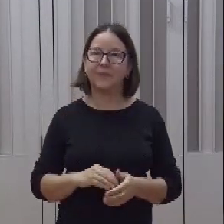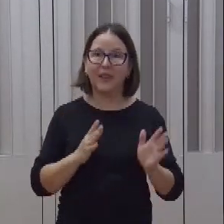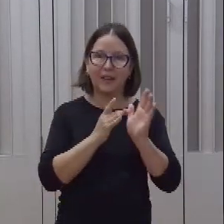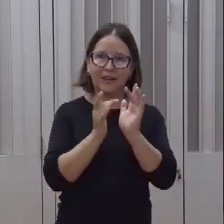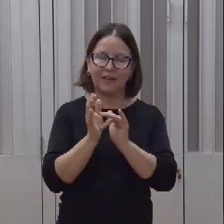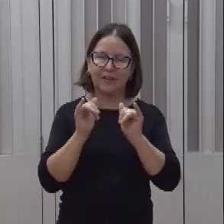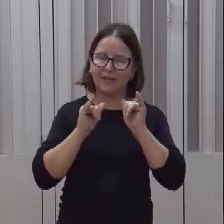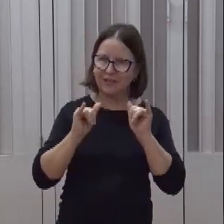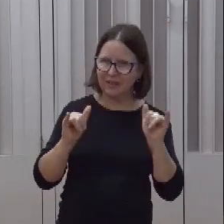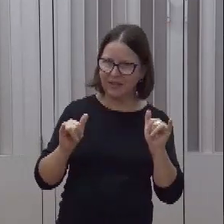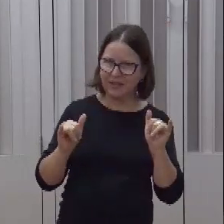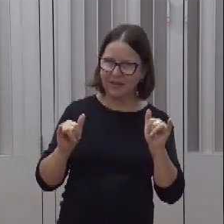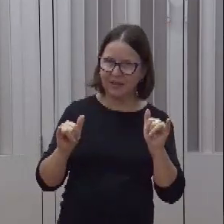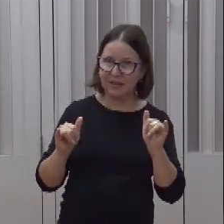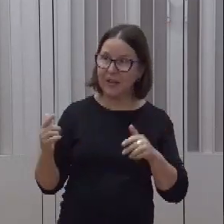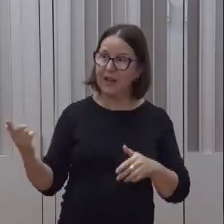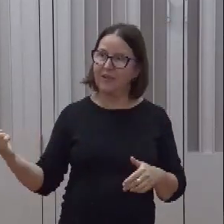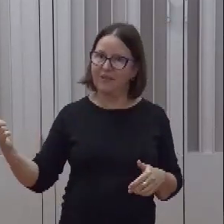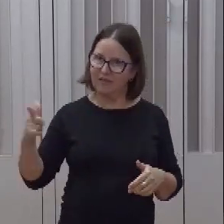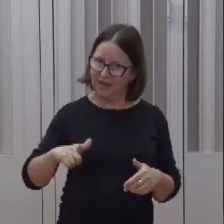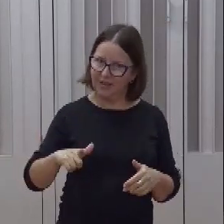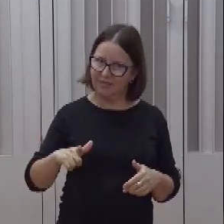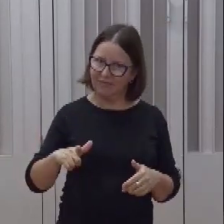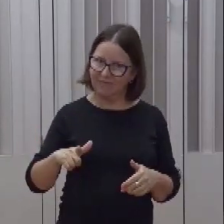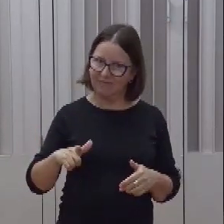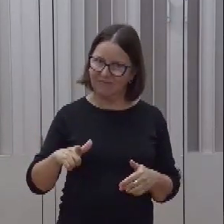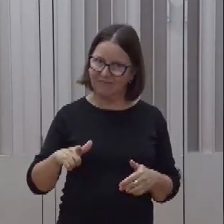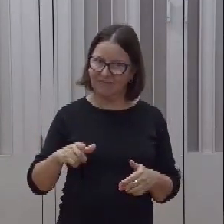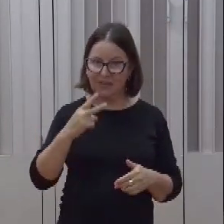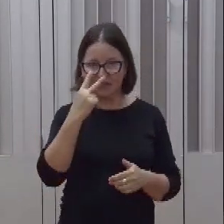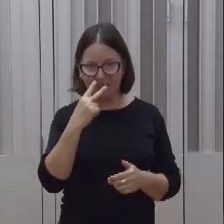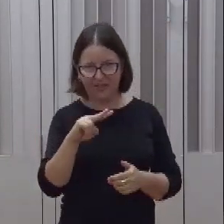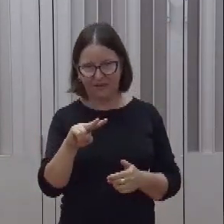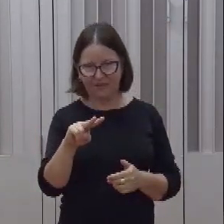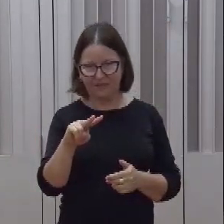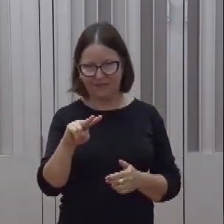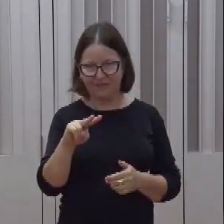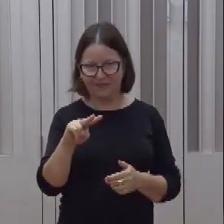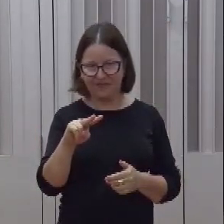assim: vinde e vede.